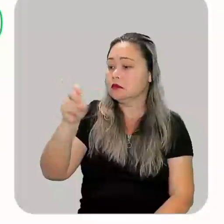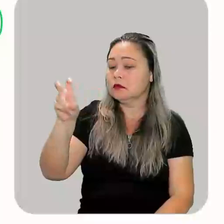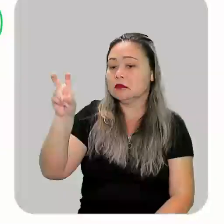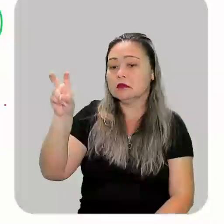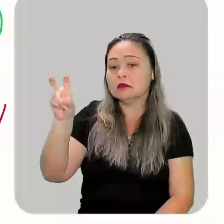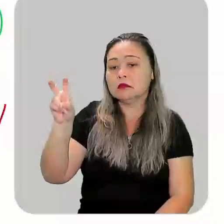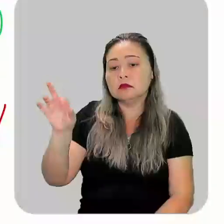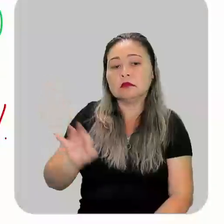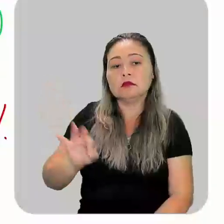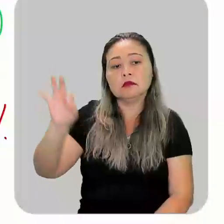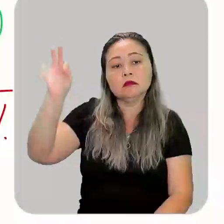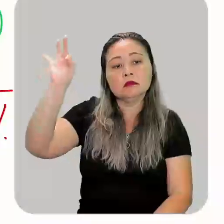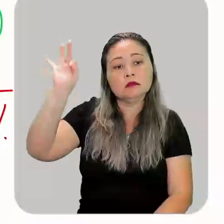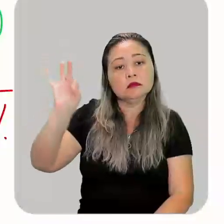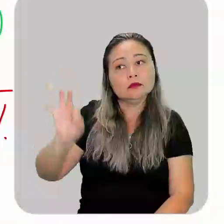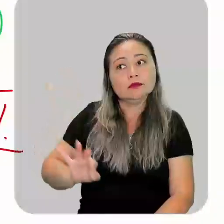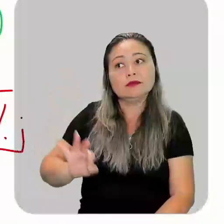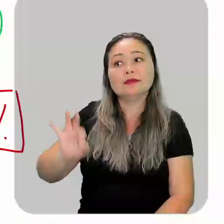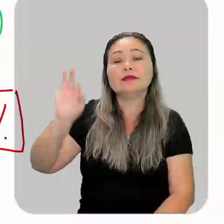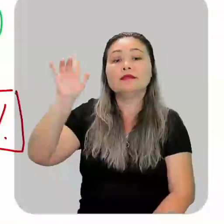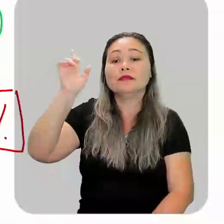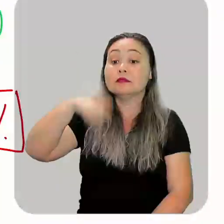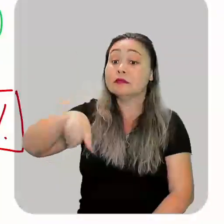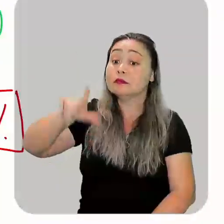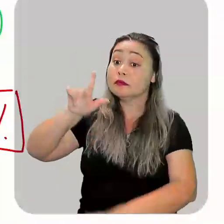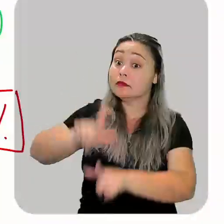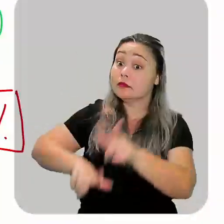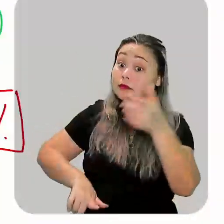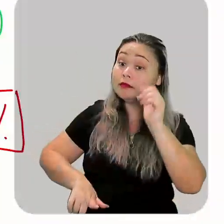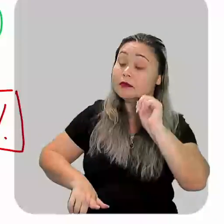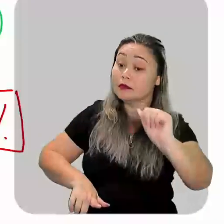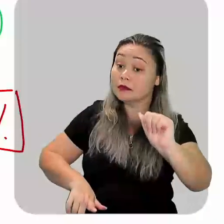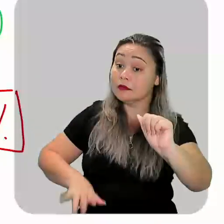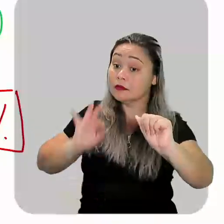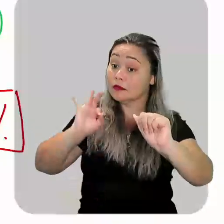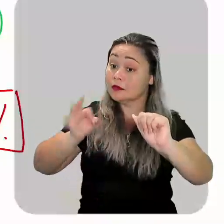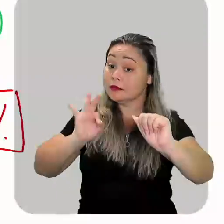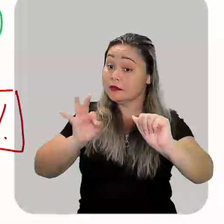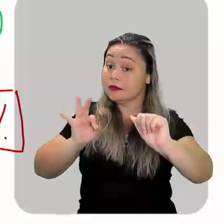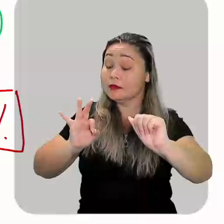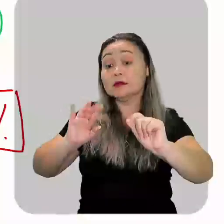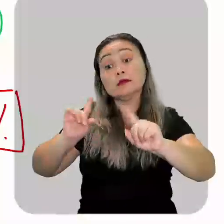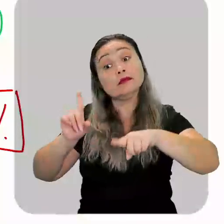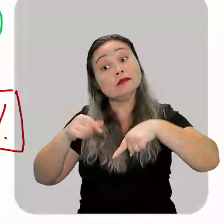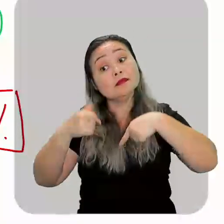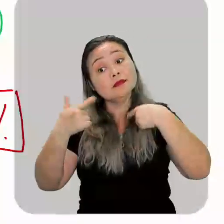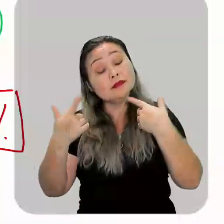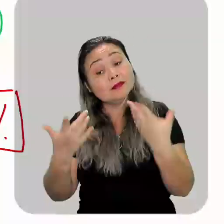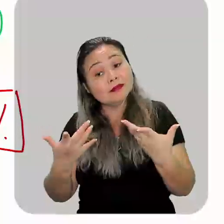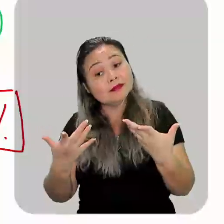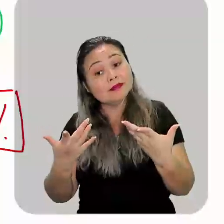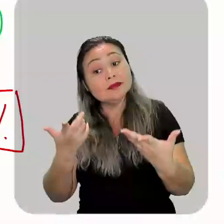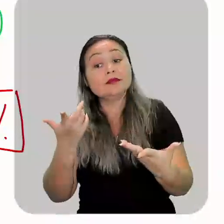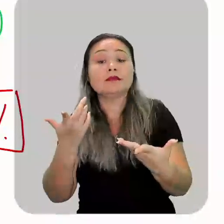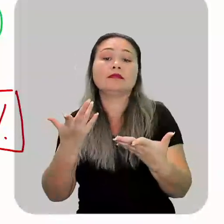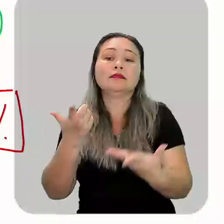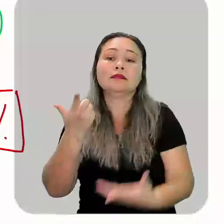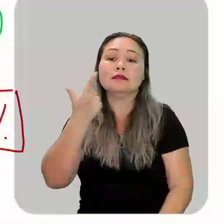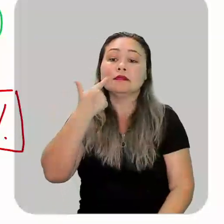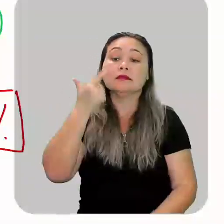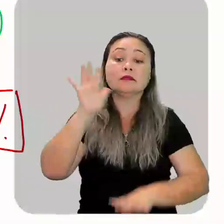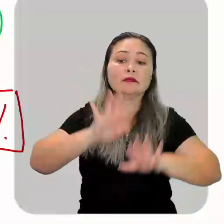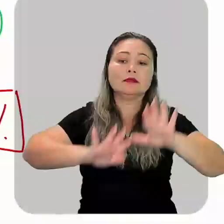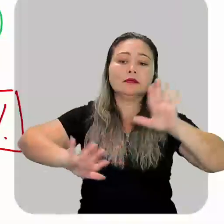25%. 25%. Ah, então é a letra A, não é? Acertei, então. Ah, então, só que aí,